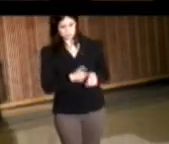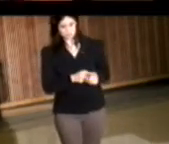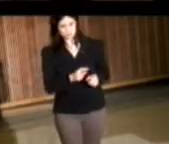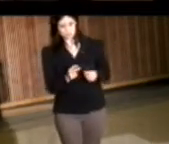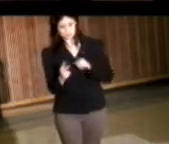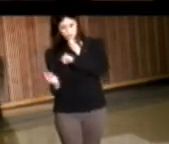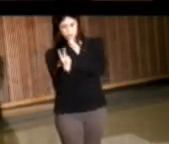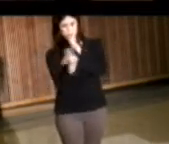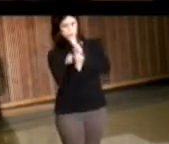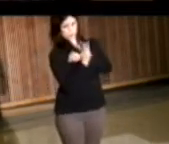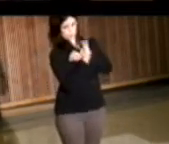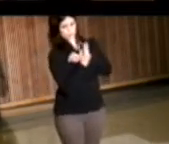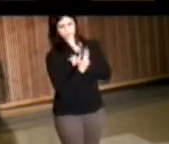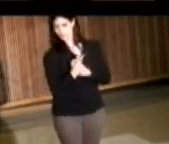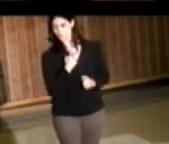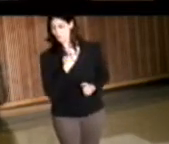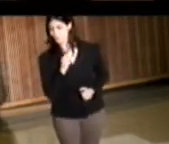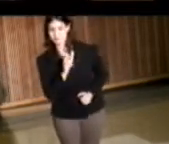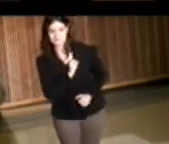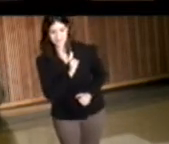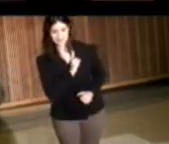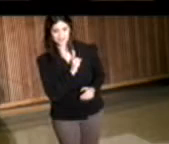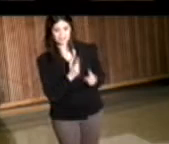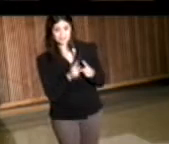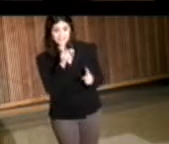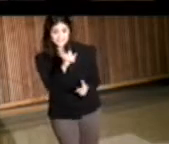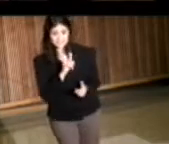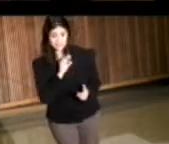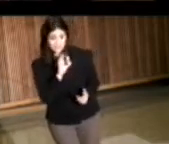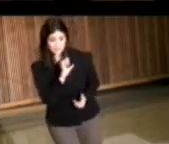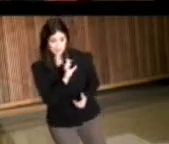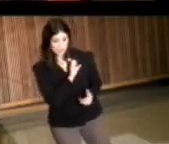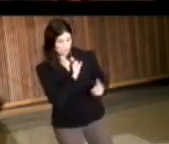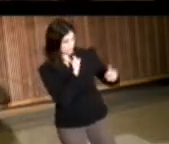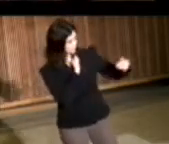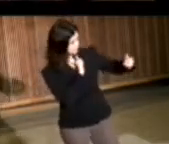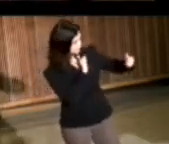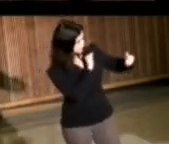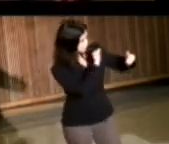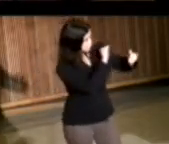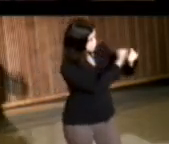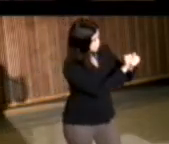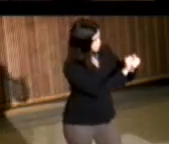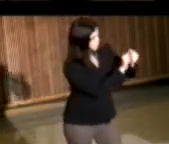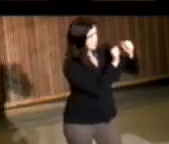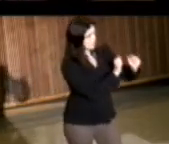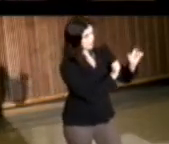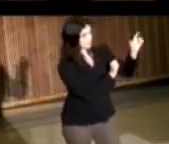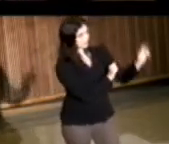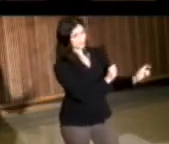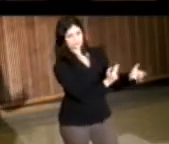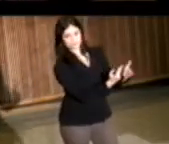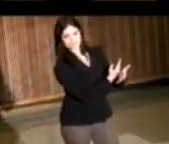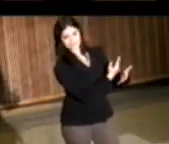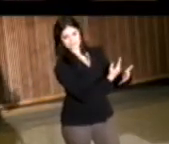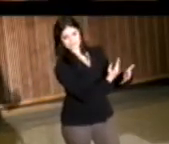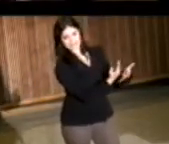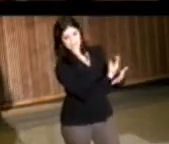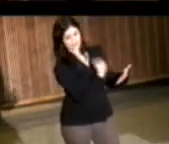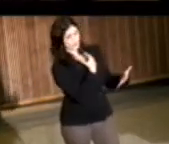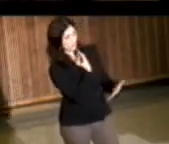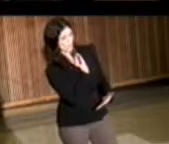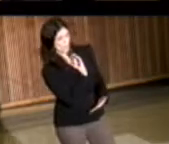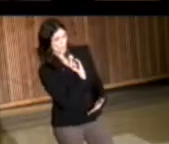evite todos os embaraços, tranque-o na segurança do cofre do seu egoísmo. Mas esse